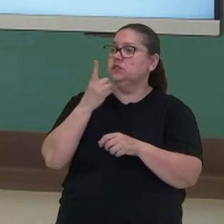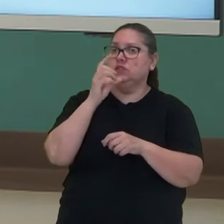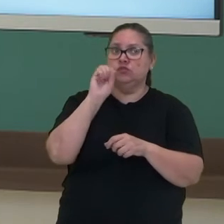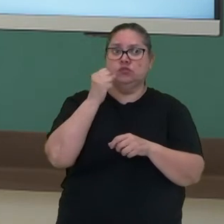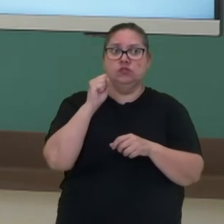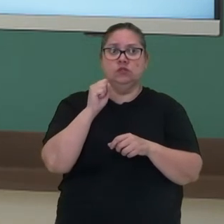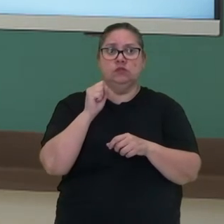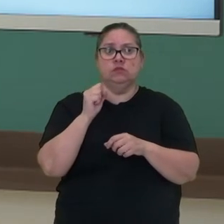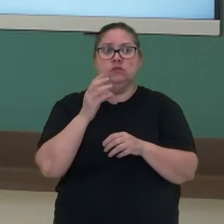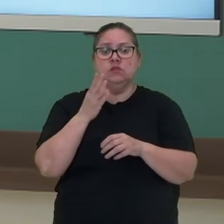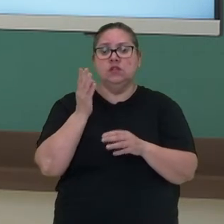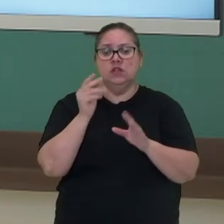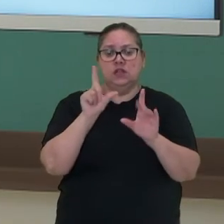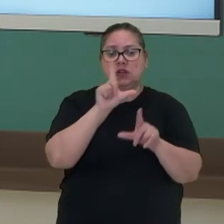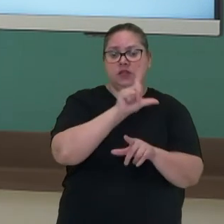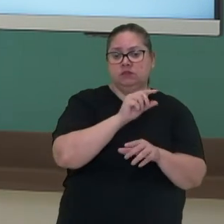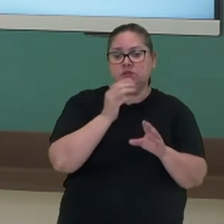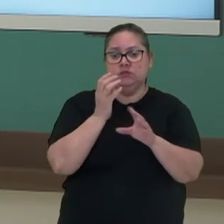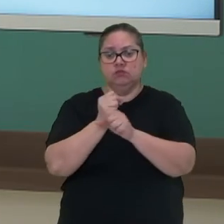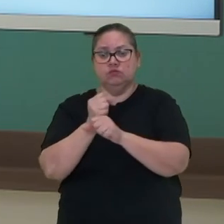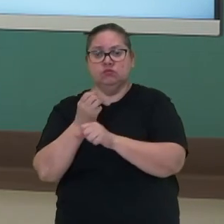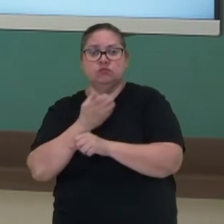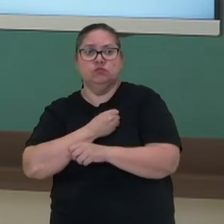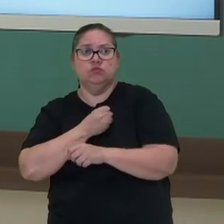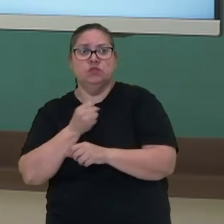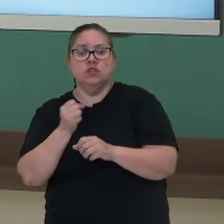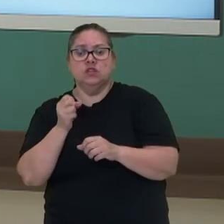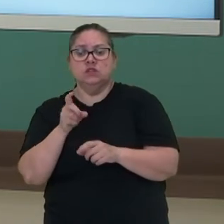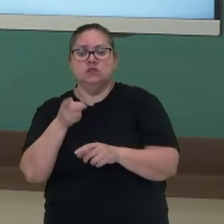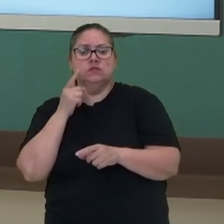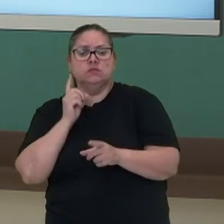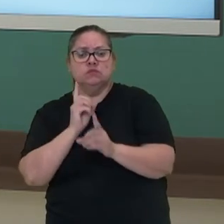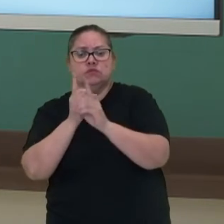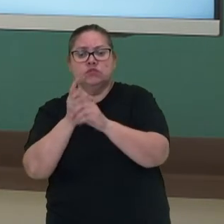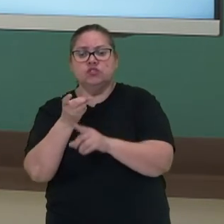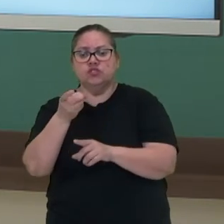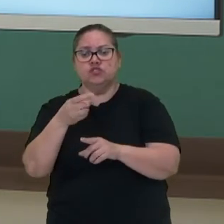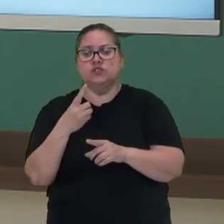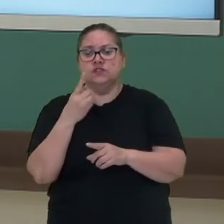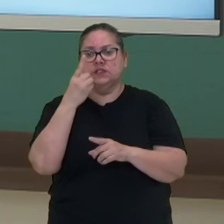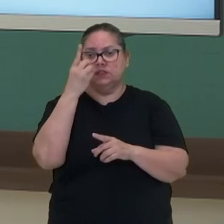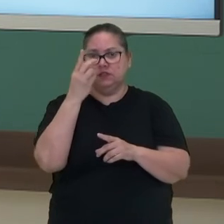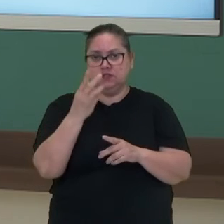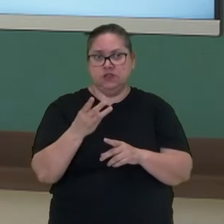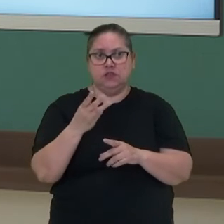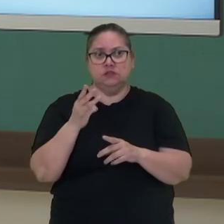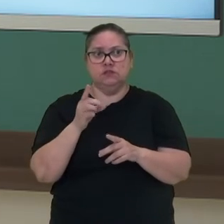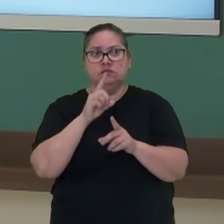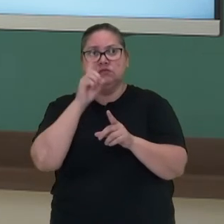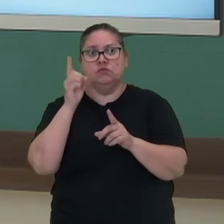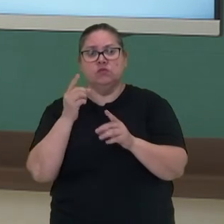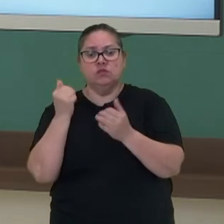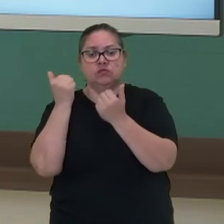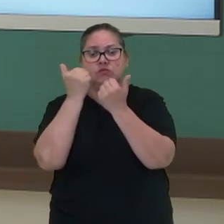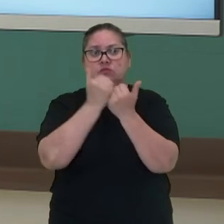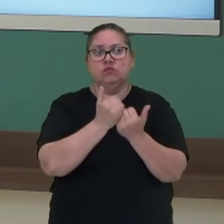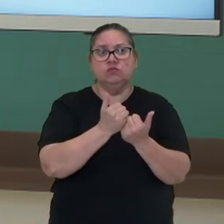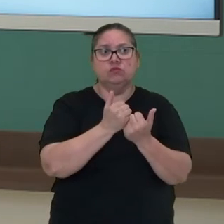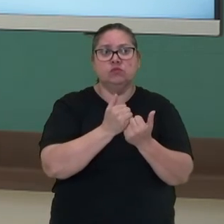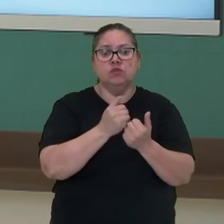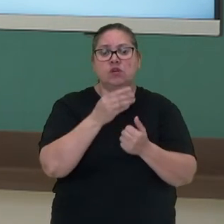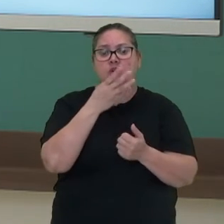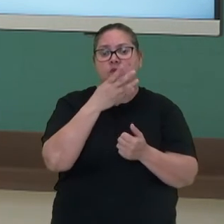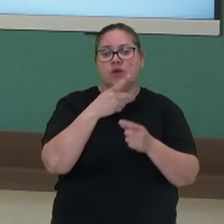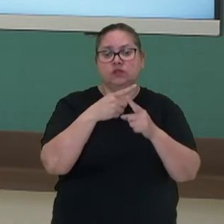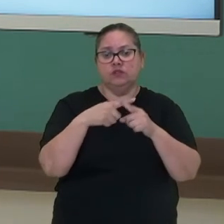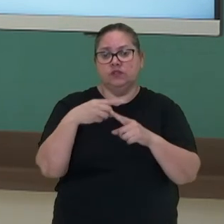180. Letra para um lado, número para o outro, eu descubro que o x é 13. Se eu quiser descobrir o valor do ângulo, substituo aqui, ó.